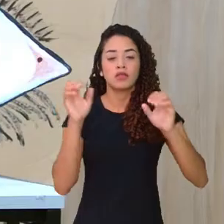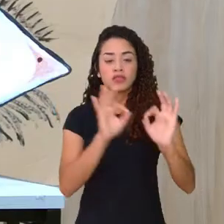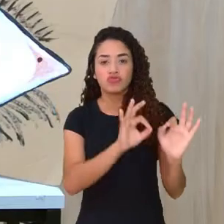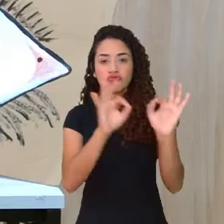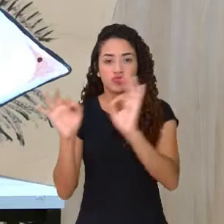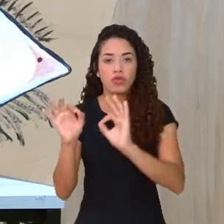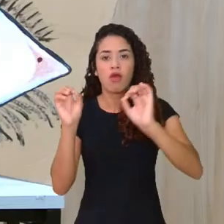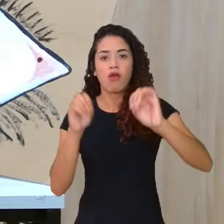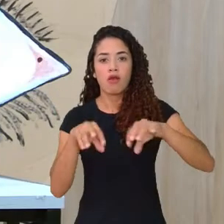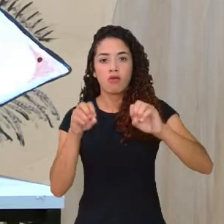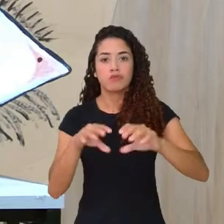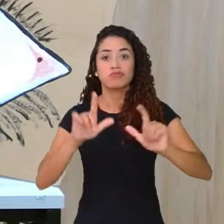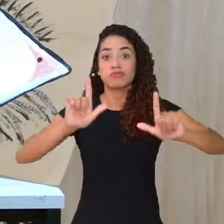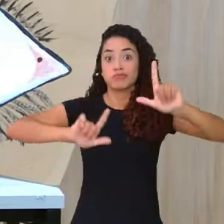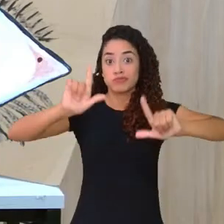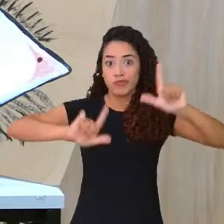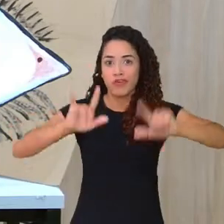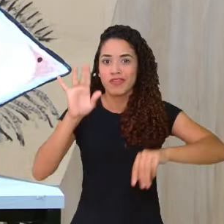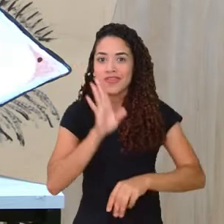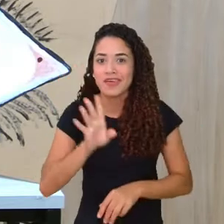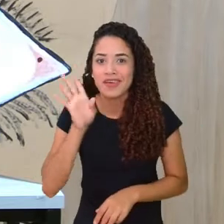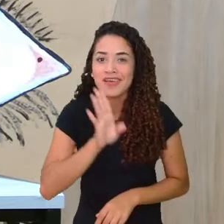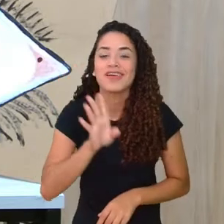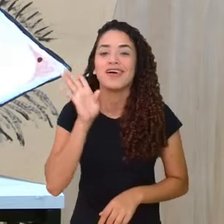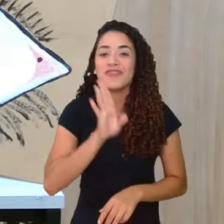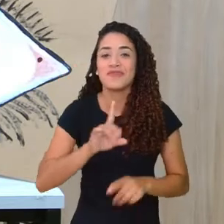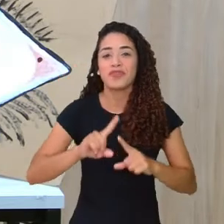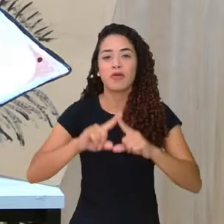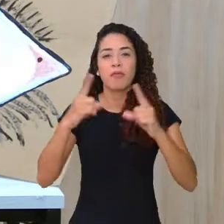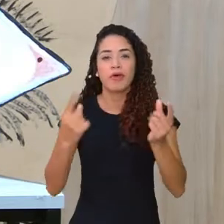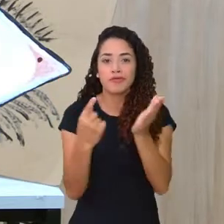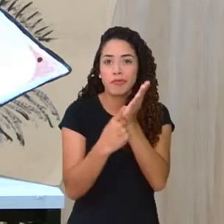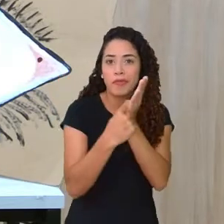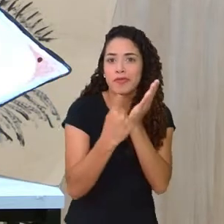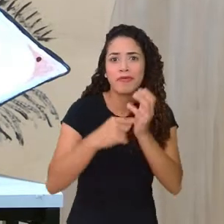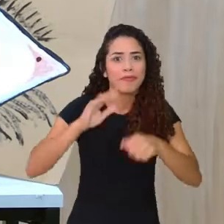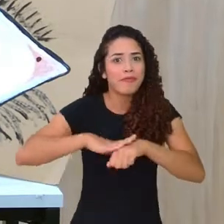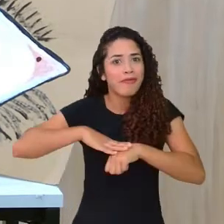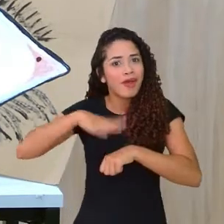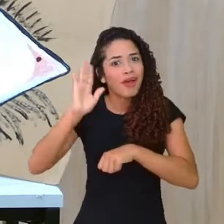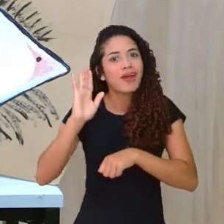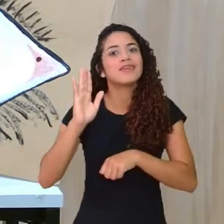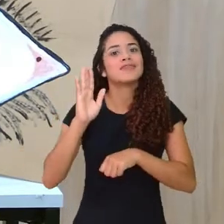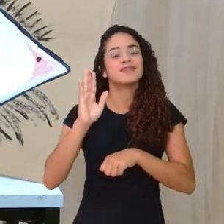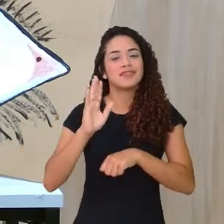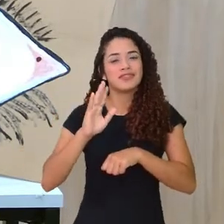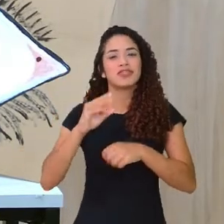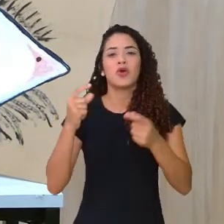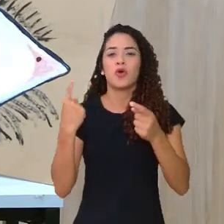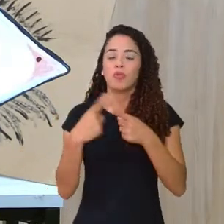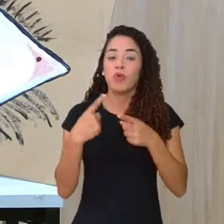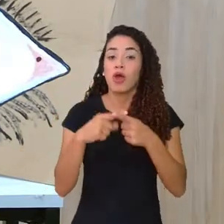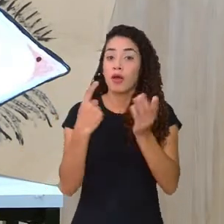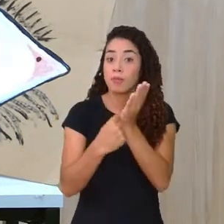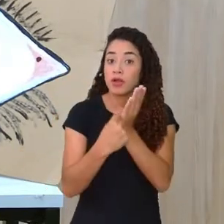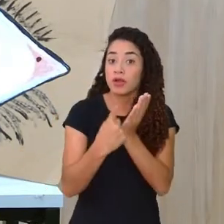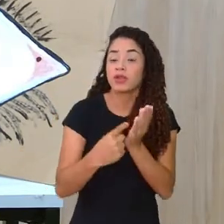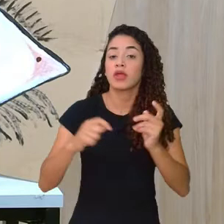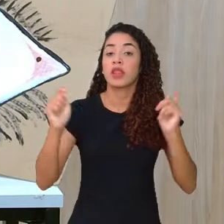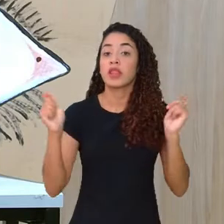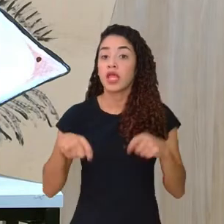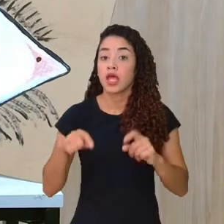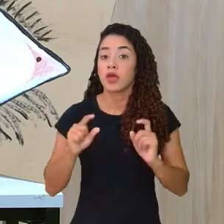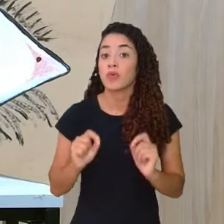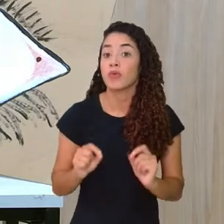TV é muito legal, mas assistir pelo aplicativo é mais ainda, pessoal. É através do aplicativo que vocês vão